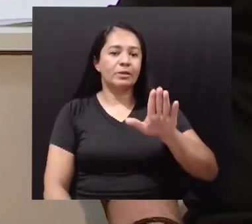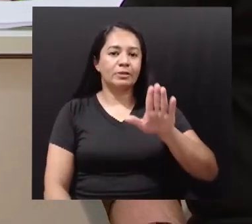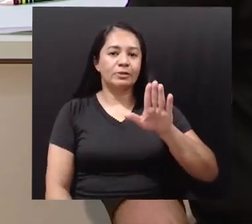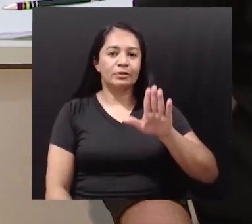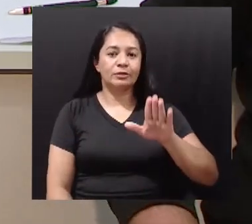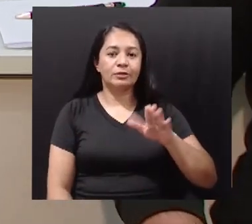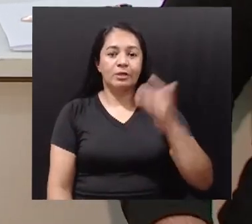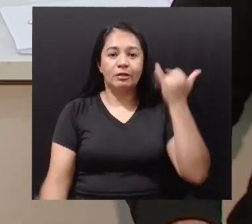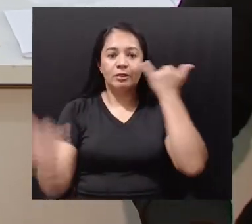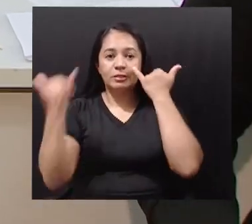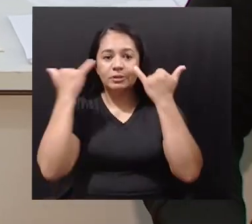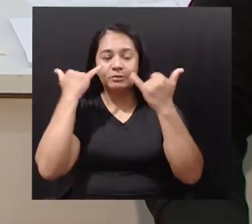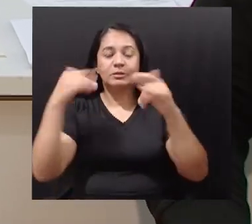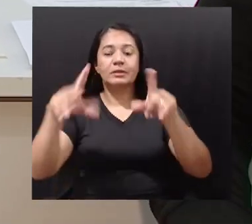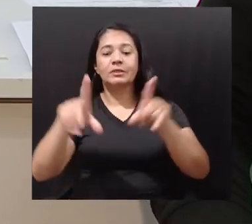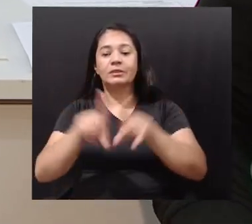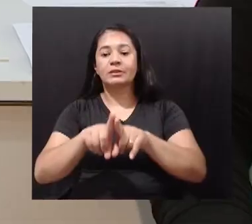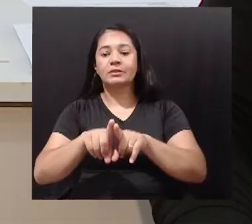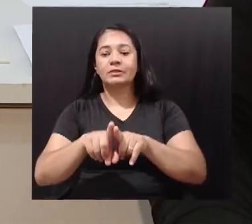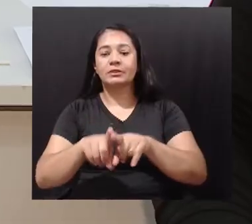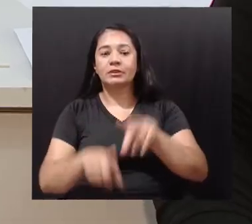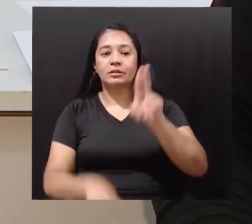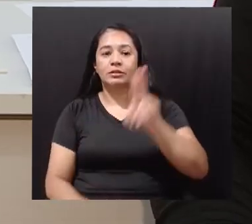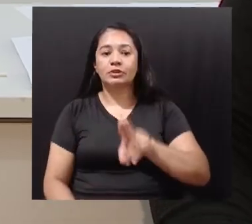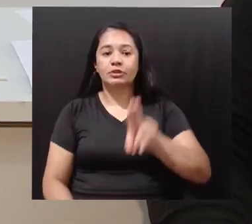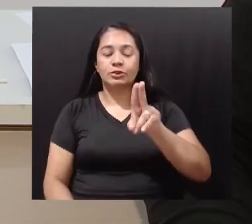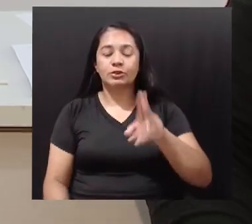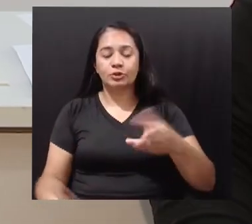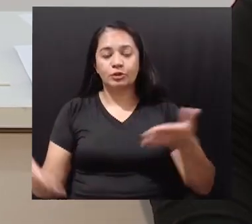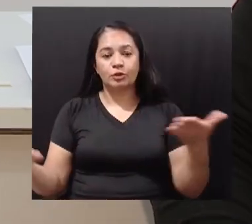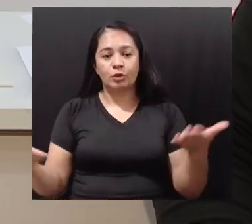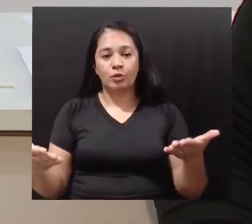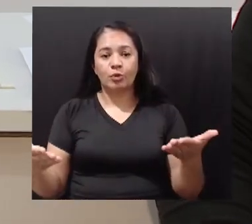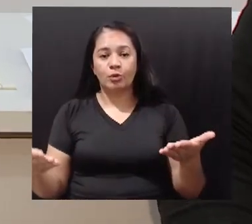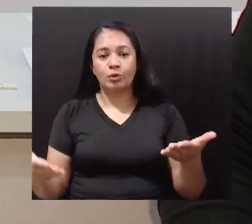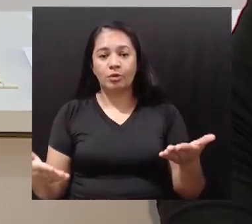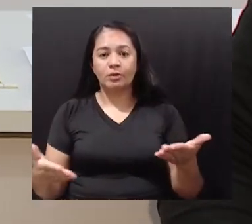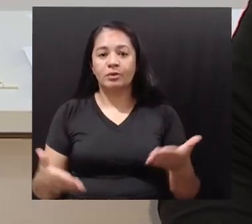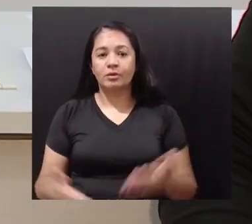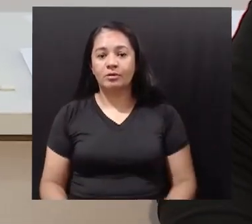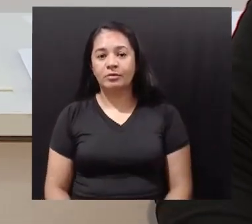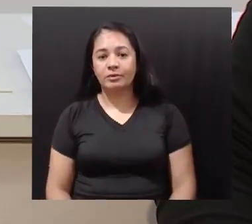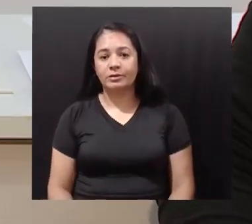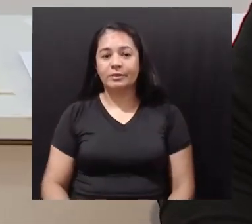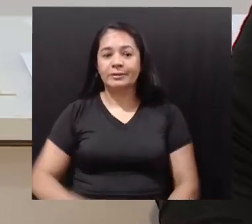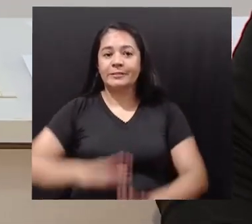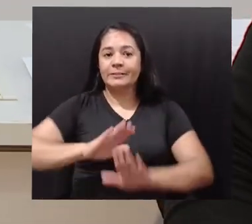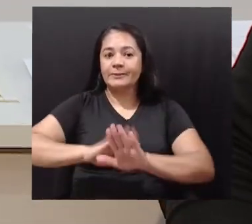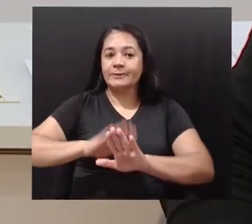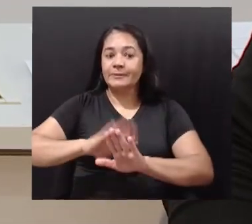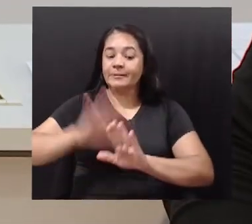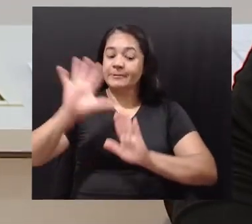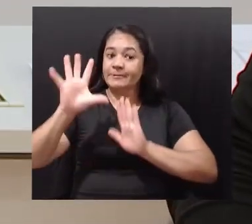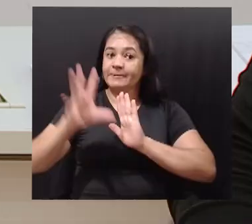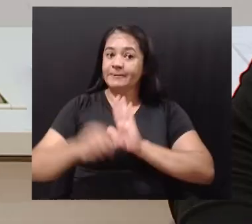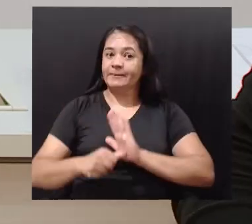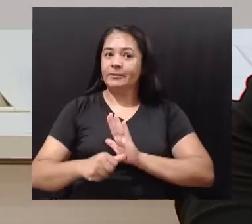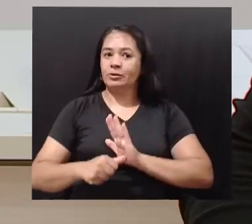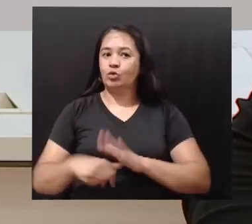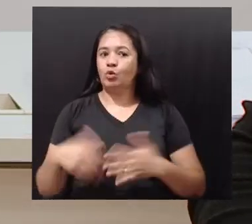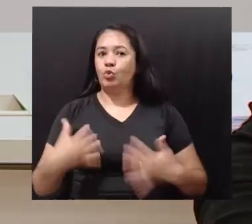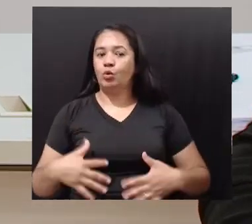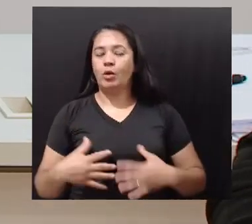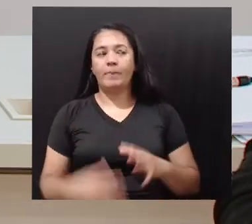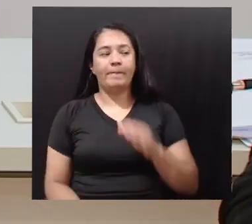também são utilizados hoje em esquemas de fraude. Então, por exemplo,